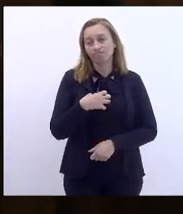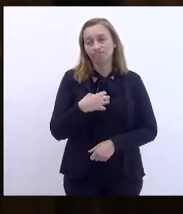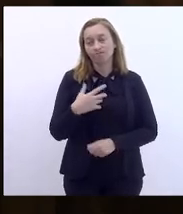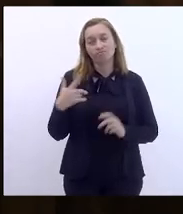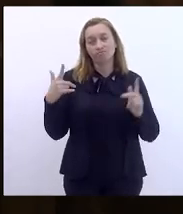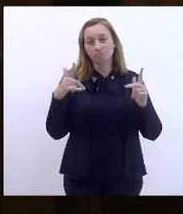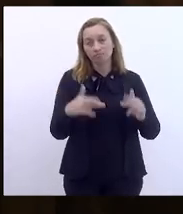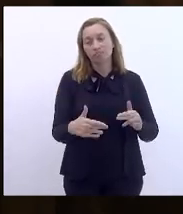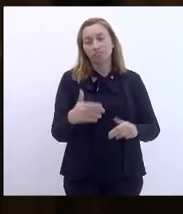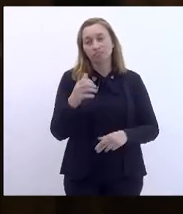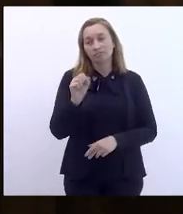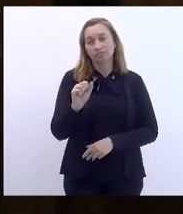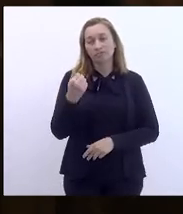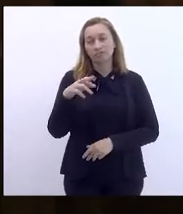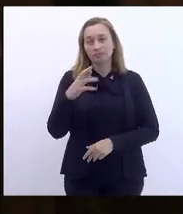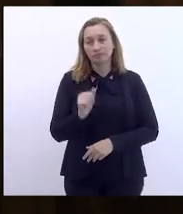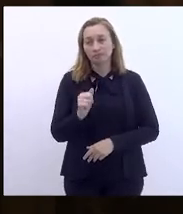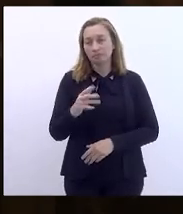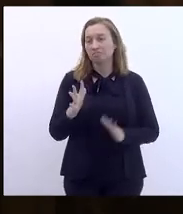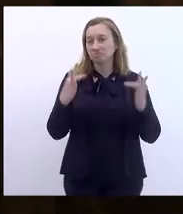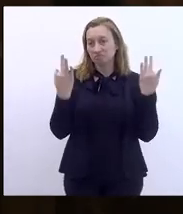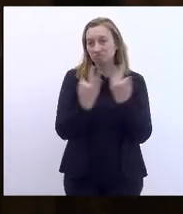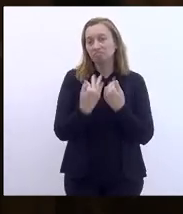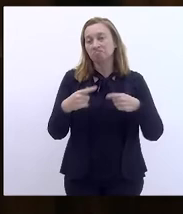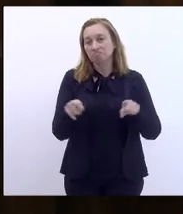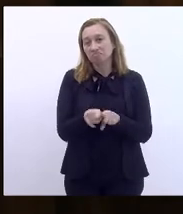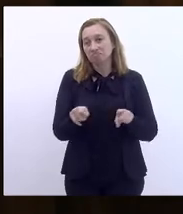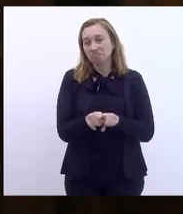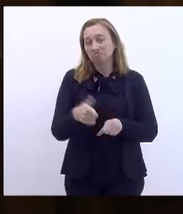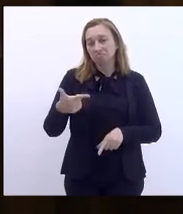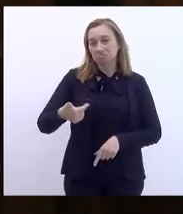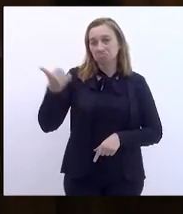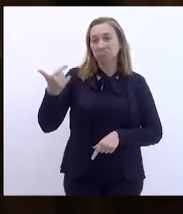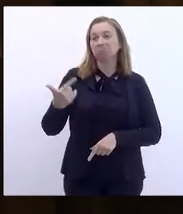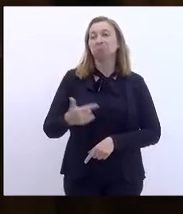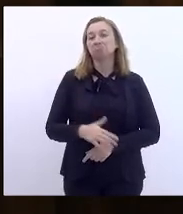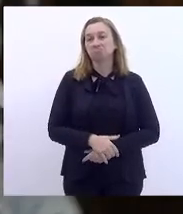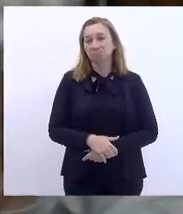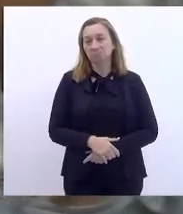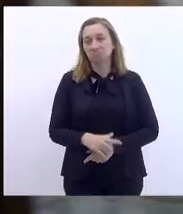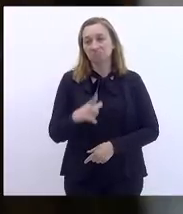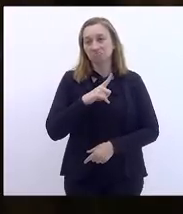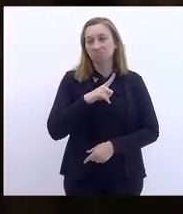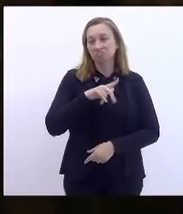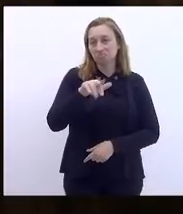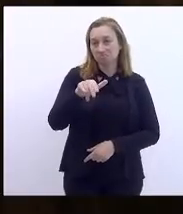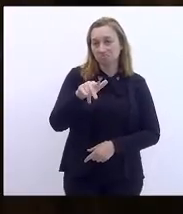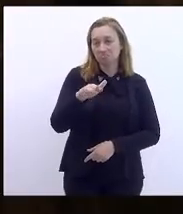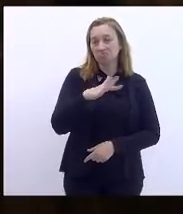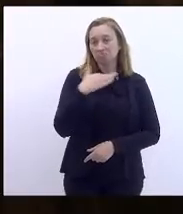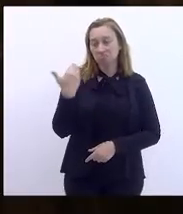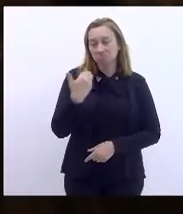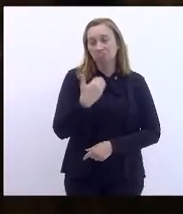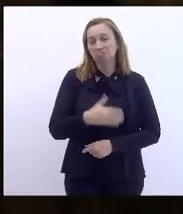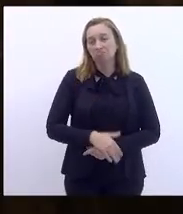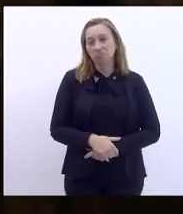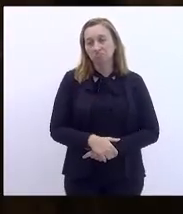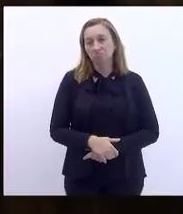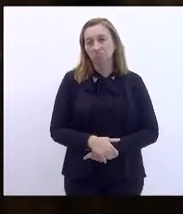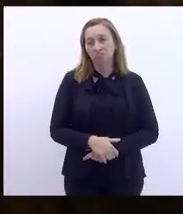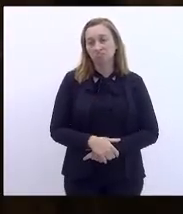da Sandra né é minha família também foi atingida eu tive o irmão também executado